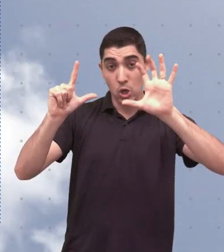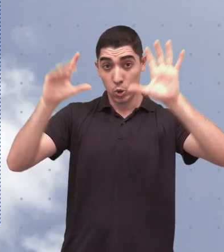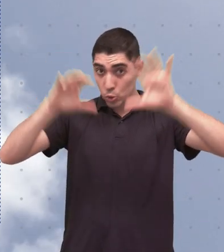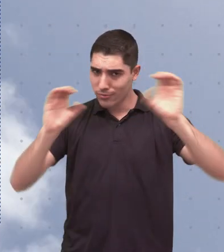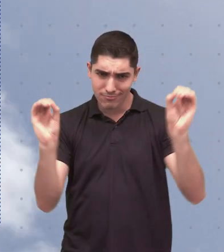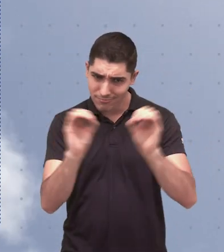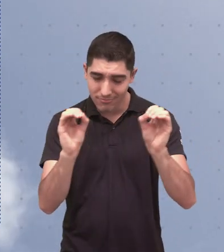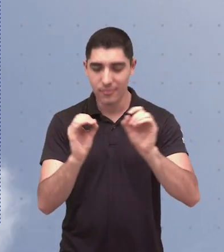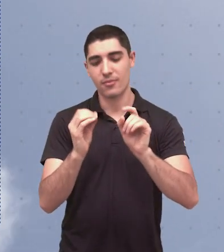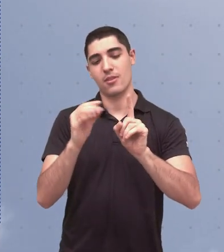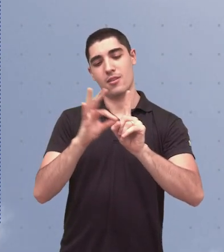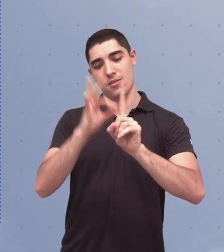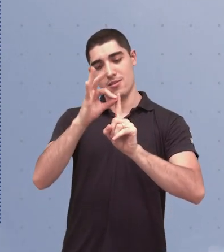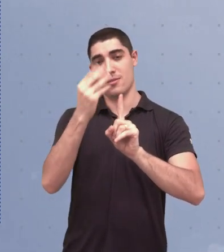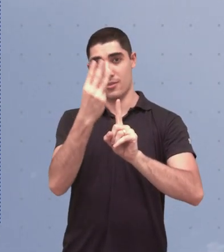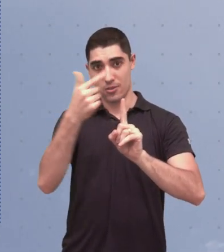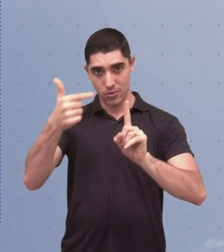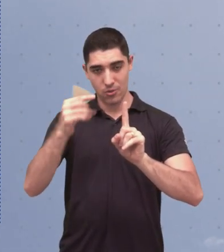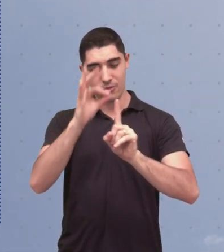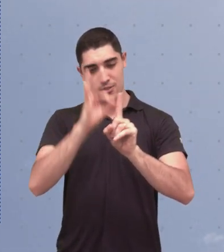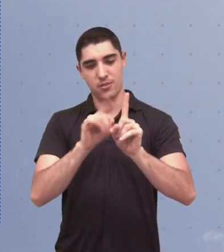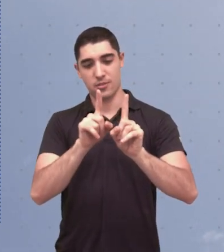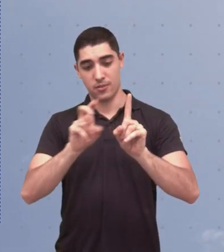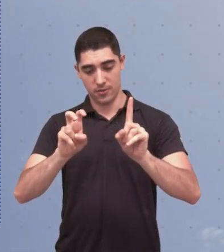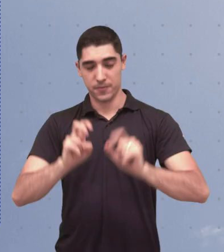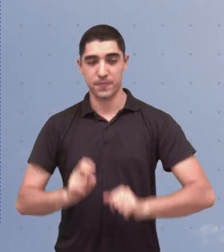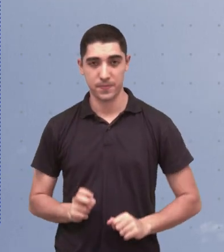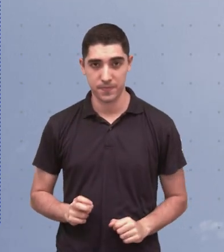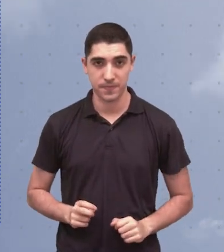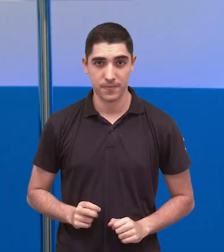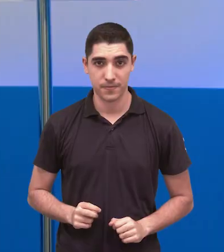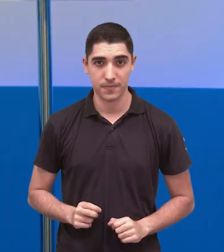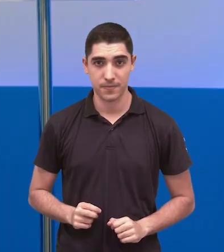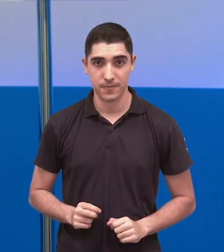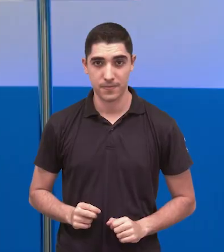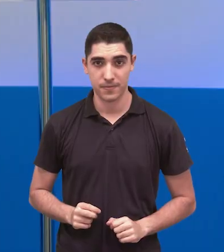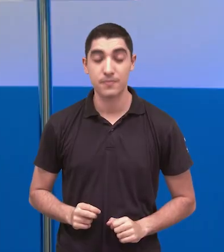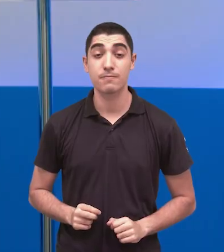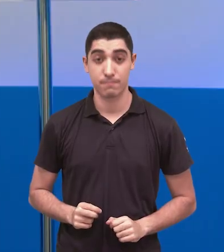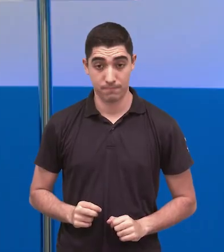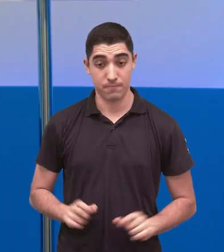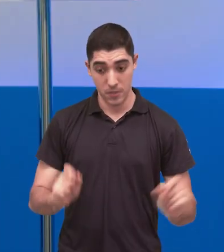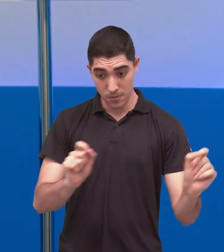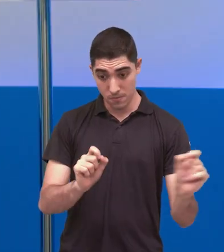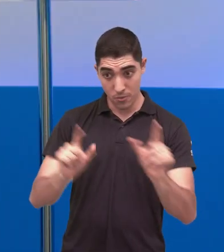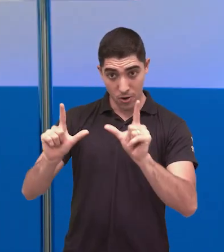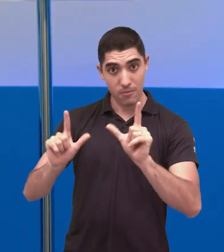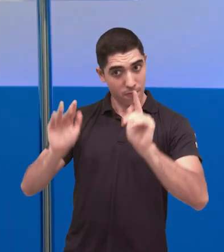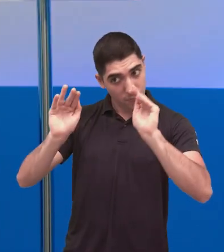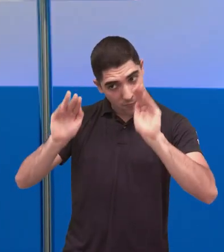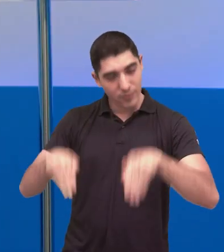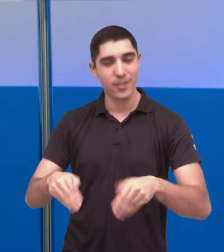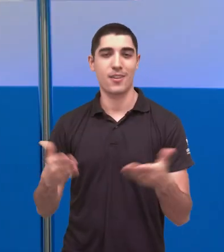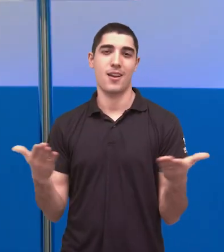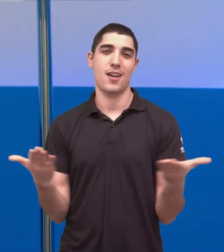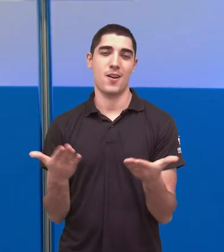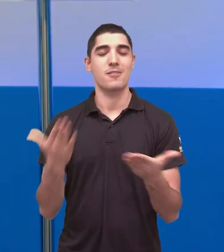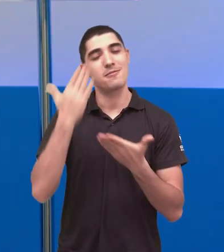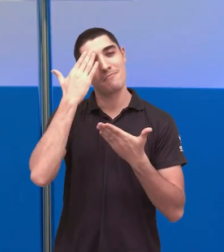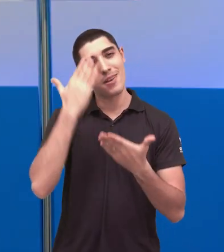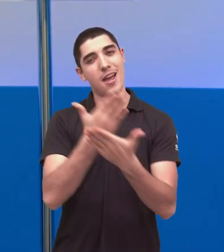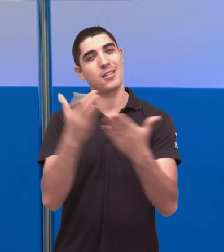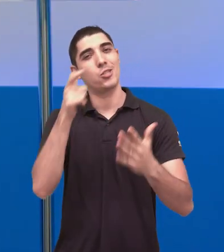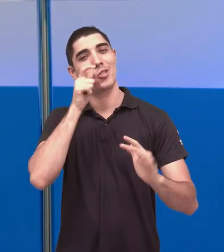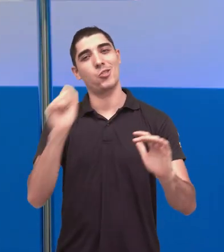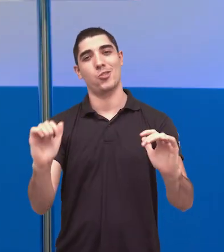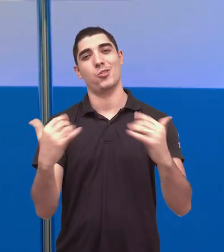máxima esperada é de 32 e a mínima de 15 graus. Chegamos ao fim de mais um Boletim Legislativo e muito obrigada